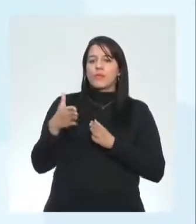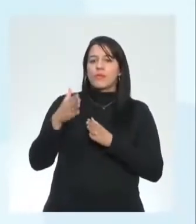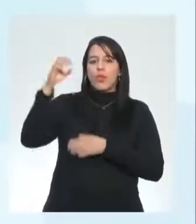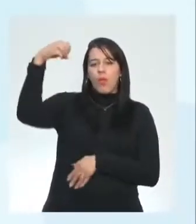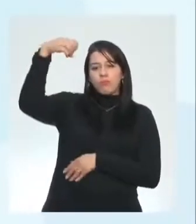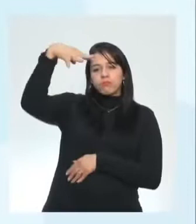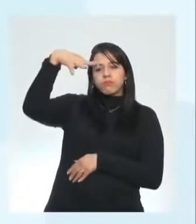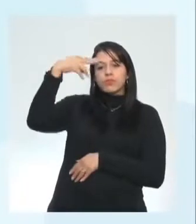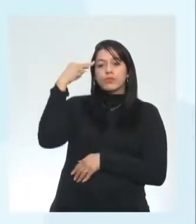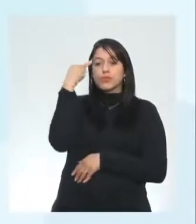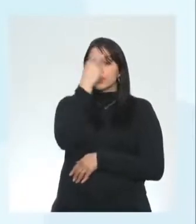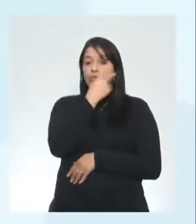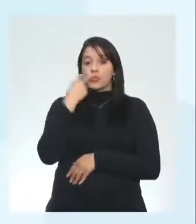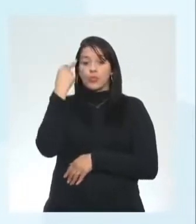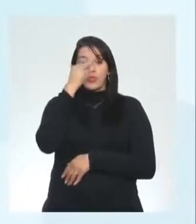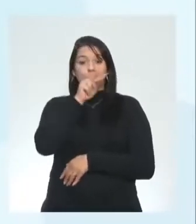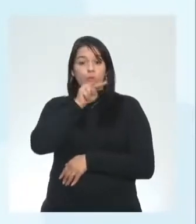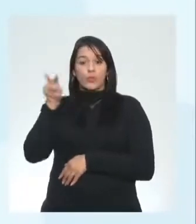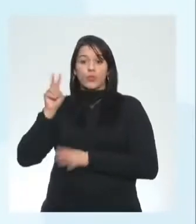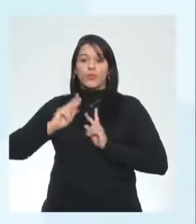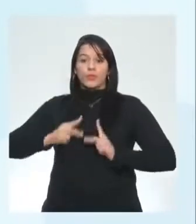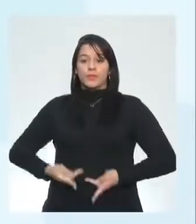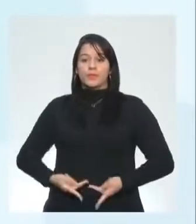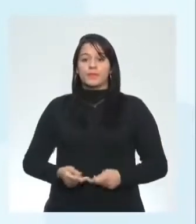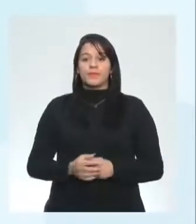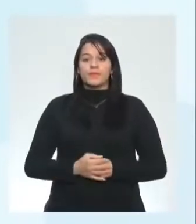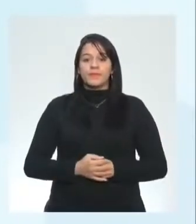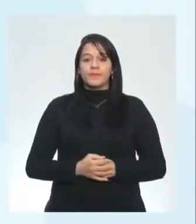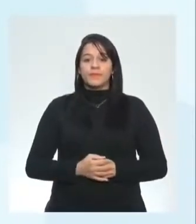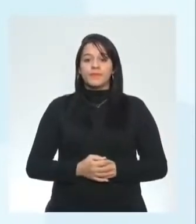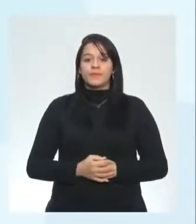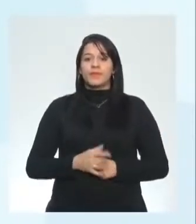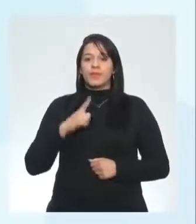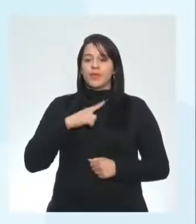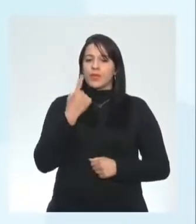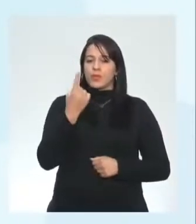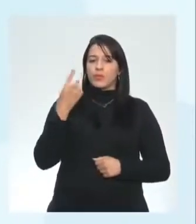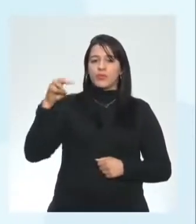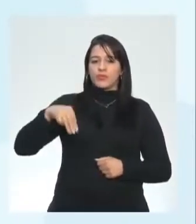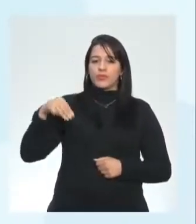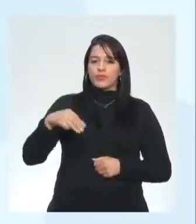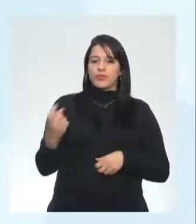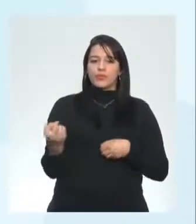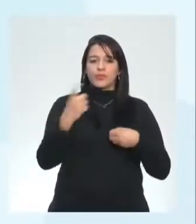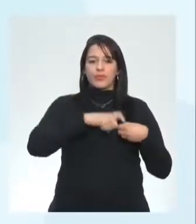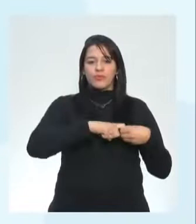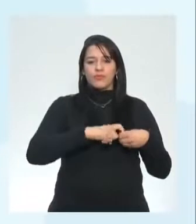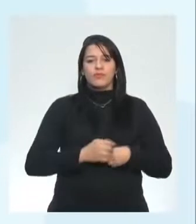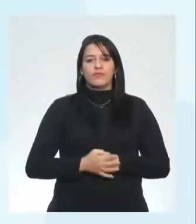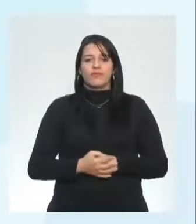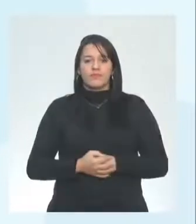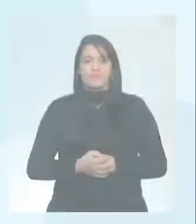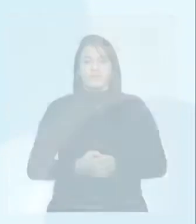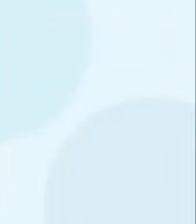luz nos nossos olhos, no olho humano? Então olha só para vocês, um minutinho e a gente já volta.